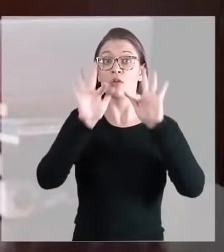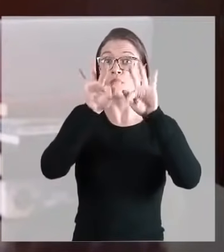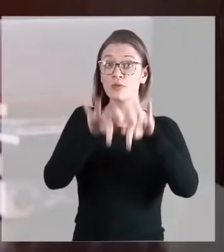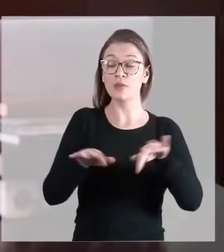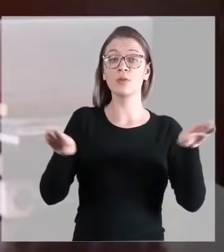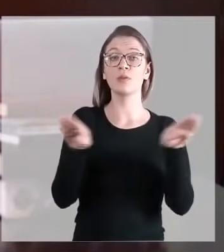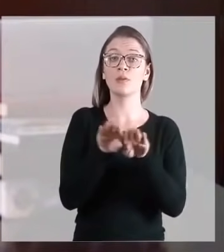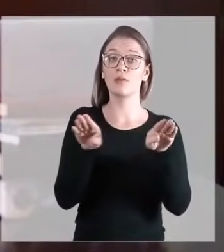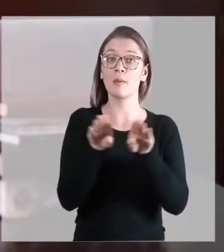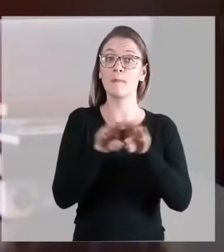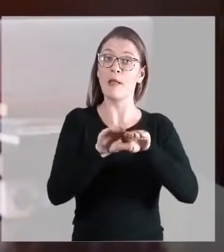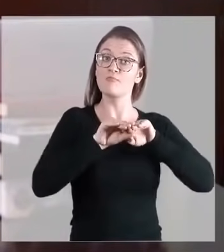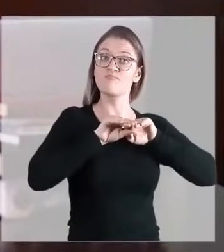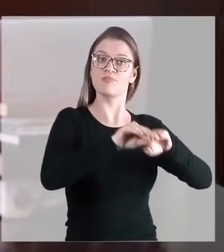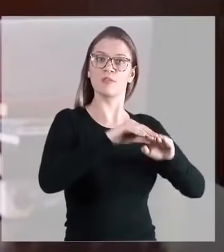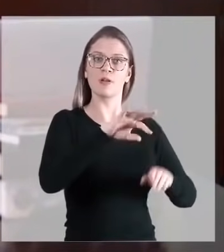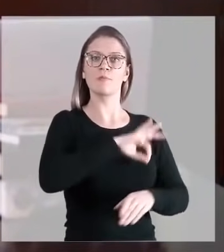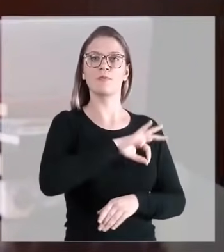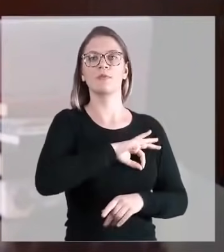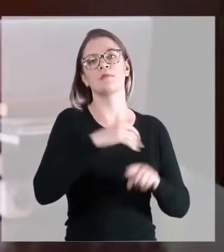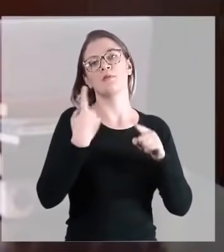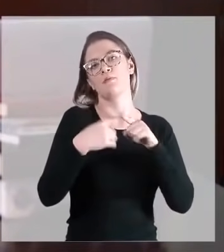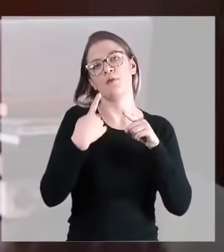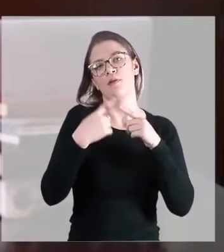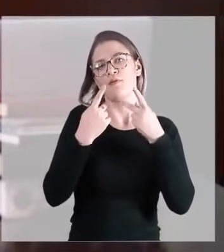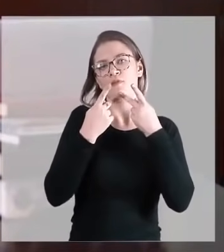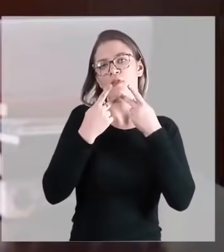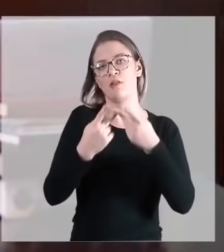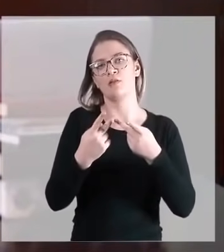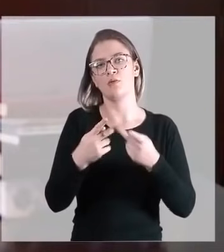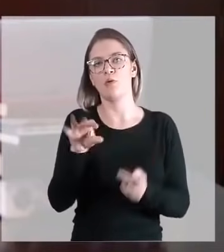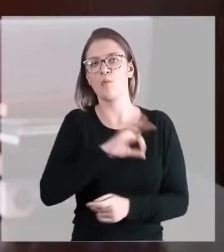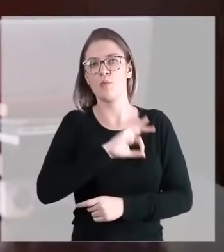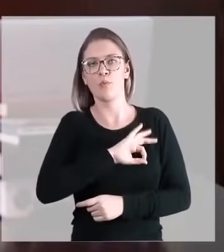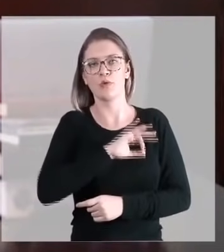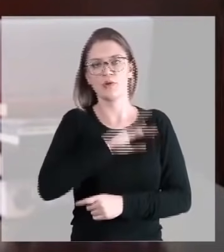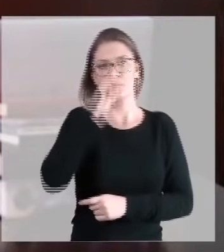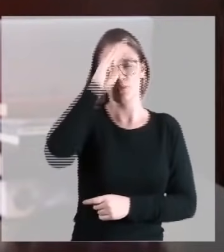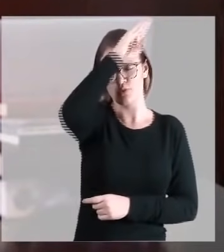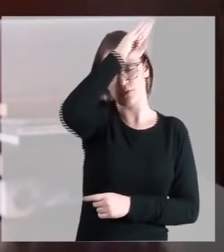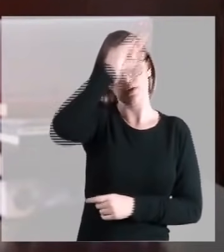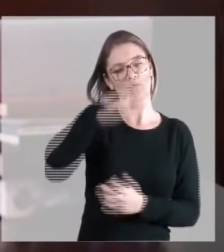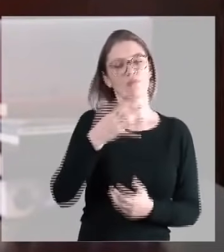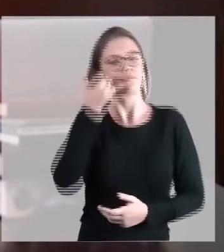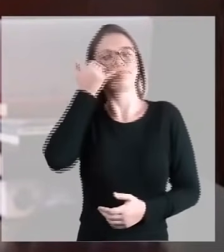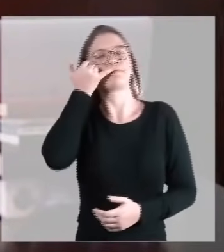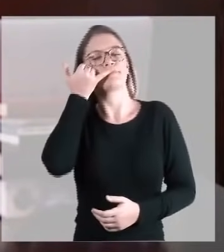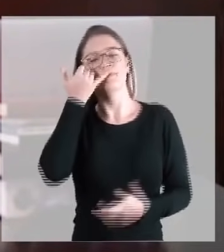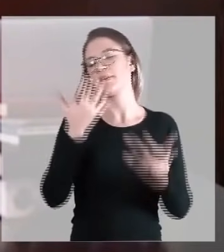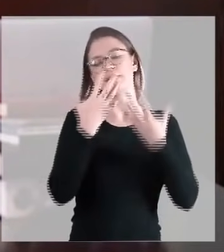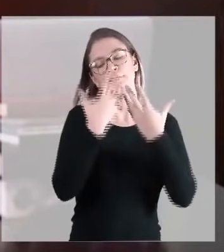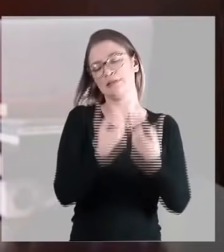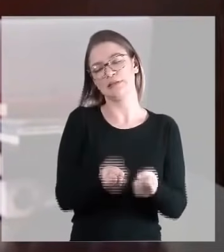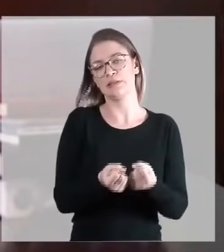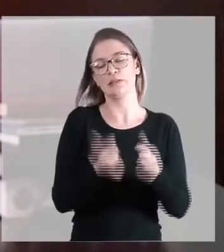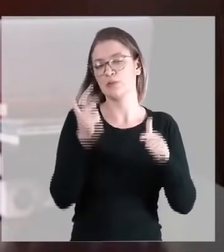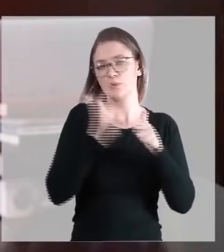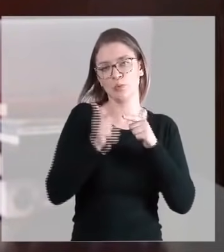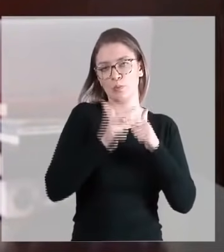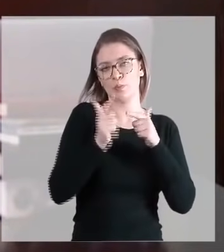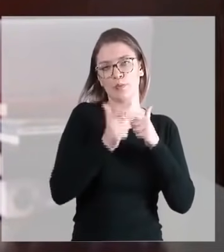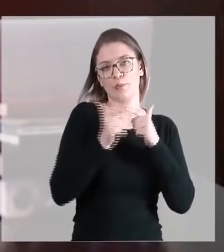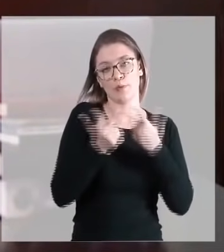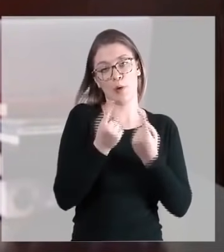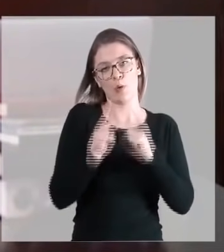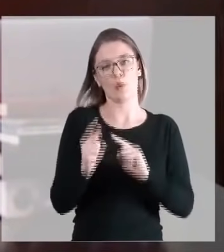a polícia militar, dizendo que o policial militar que é eleitor do Bolsonaro não vai atender uma ocorrência contra